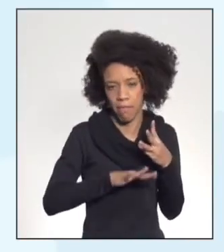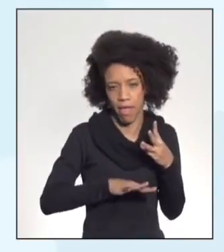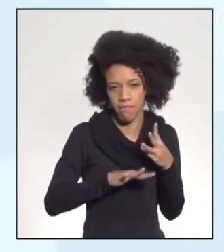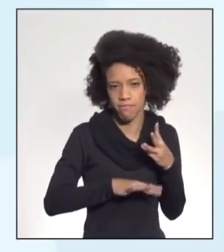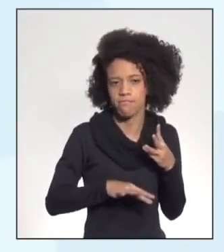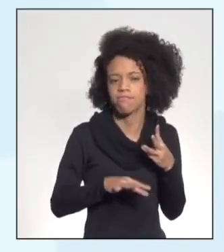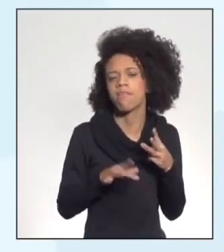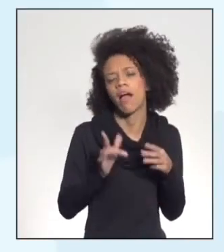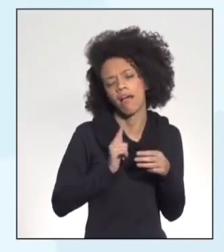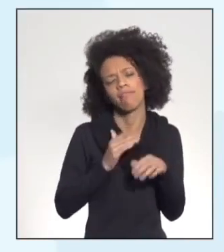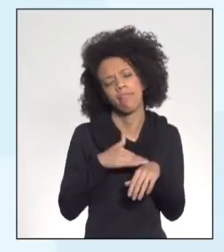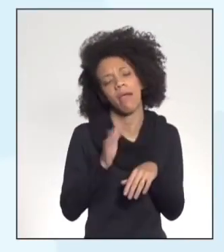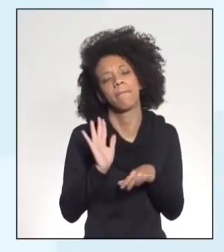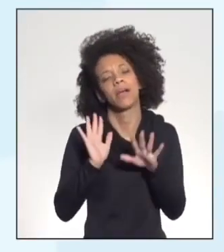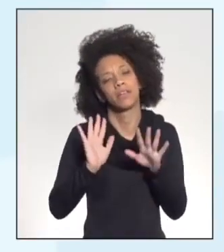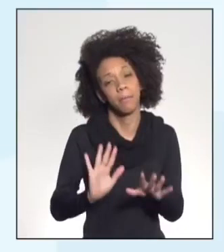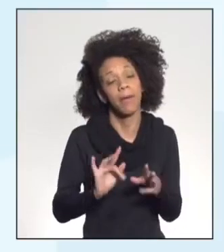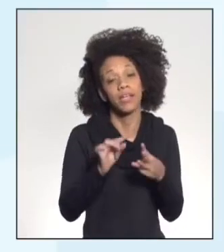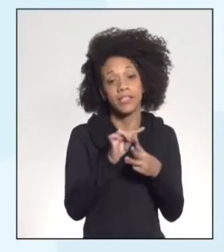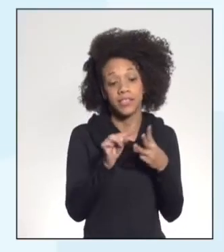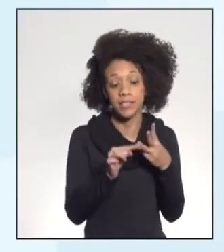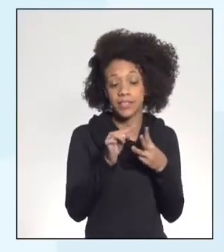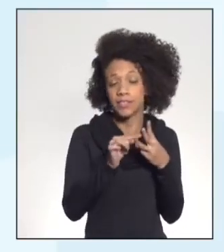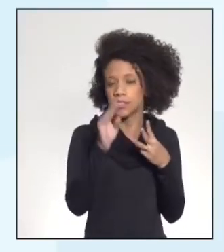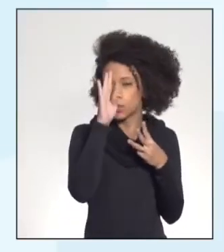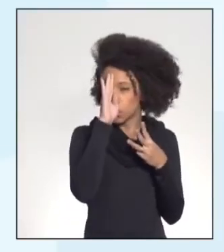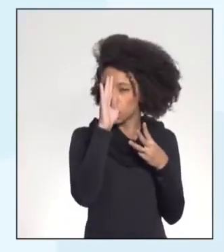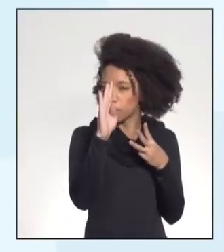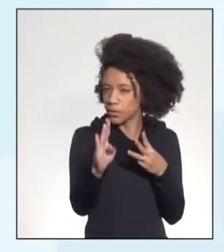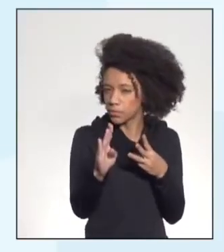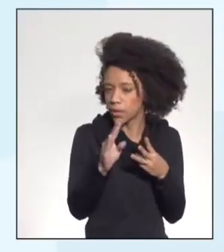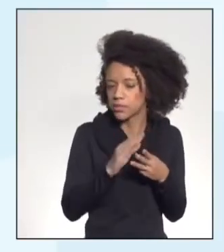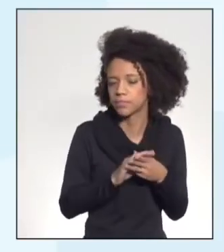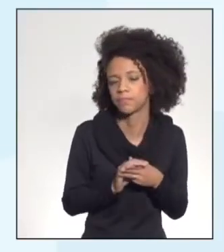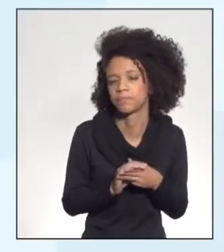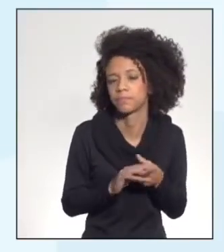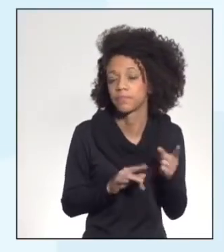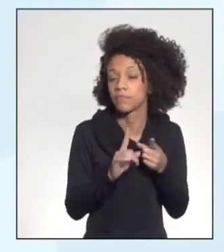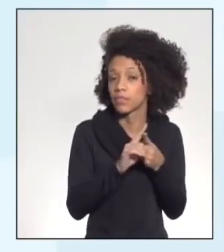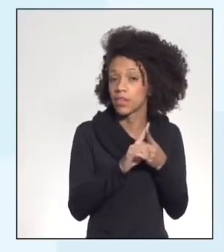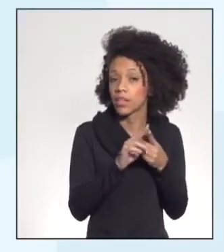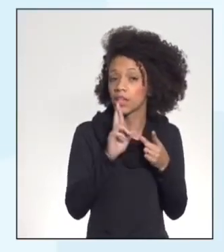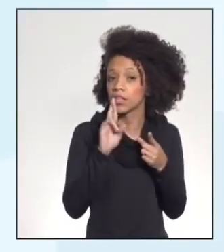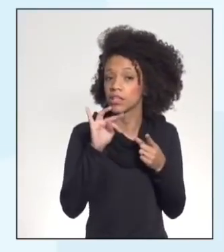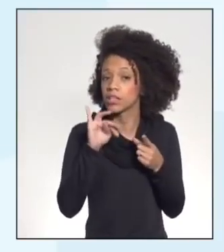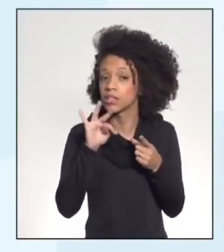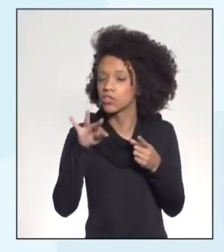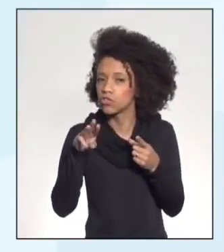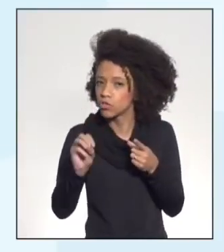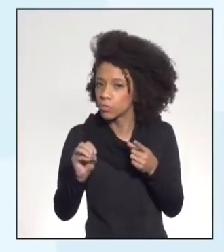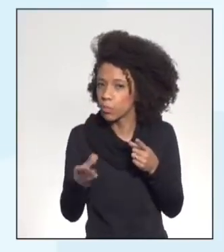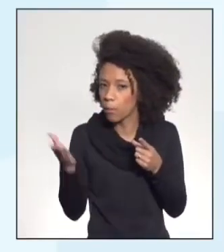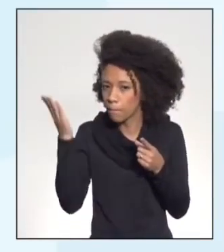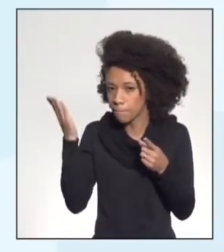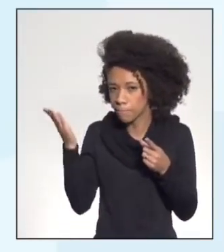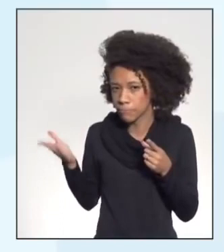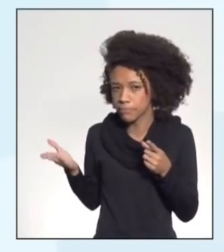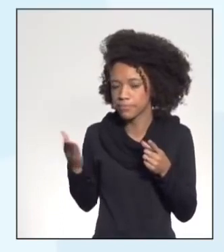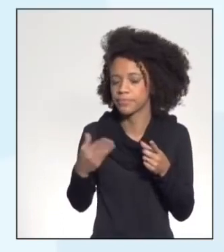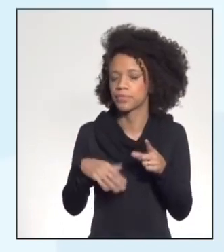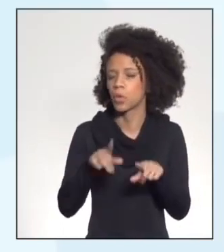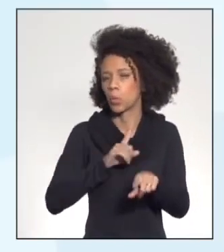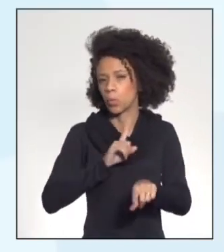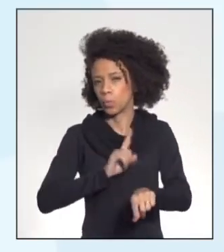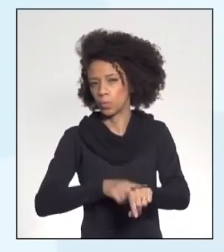mais elementos nisso aí, tá, pessoal? É só a gente está pegando os básicos, que é o ritmo, que é uma ordenação de som em determinado